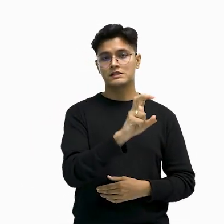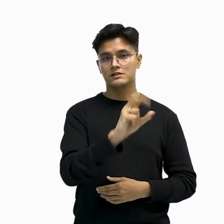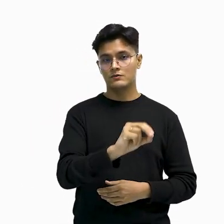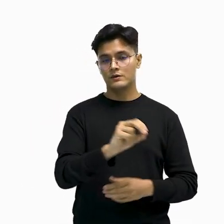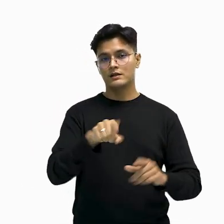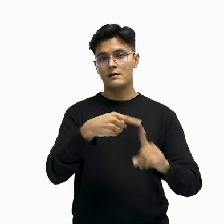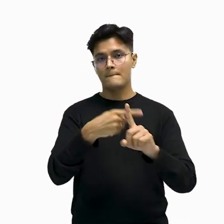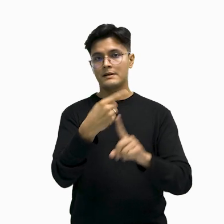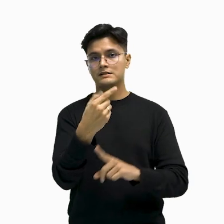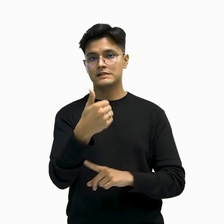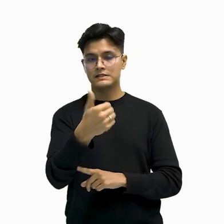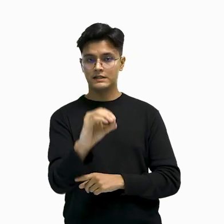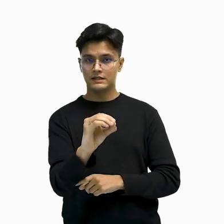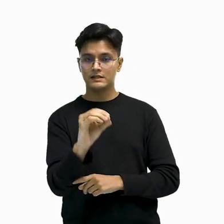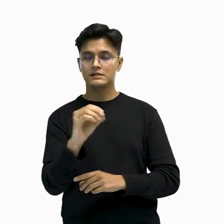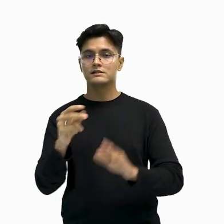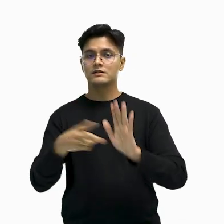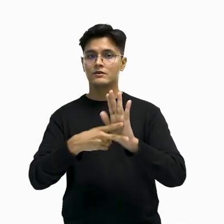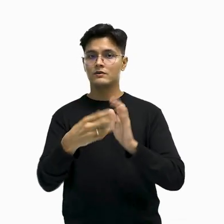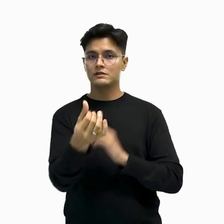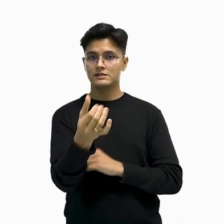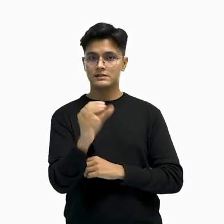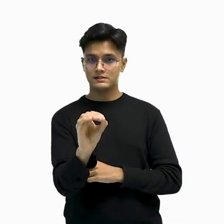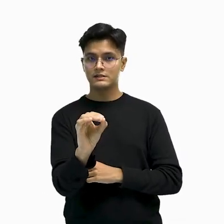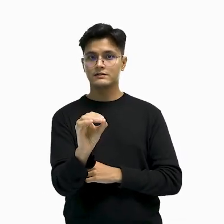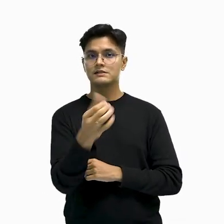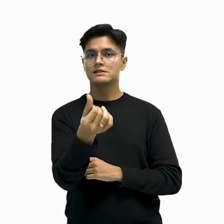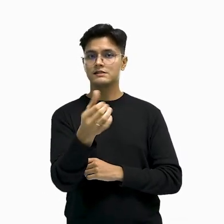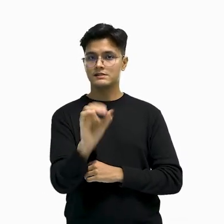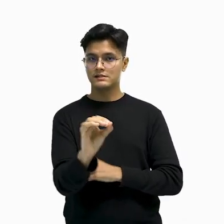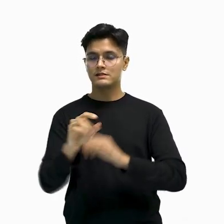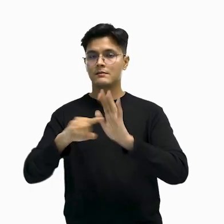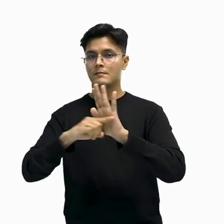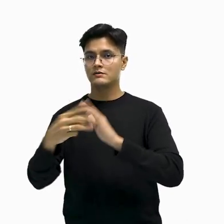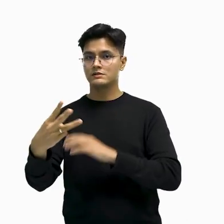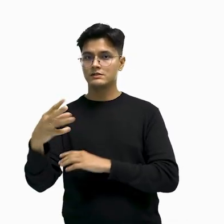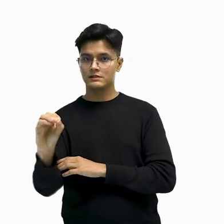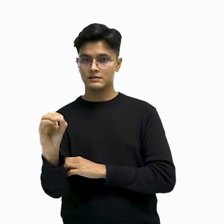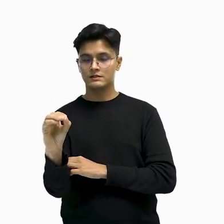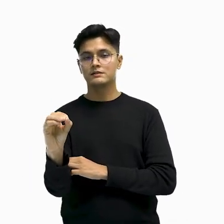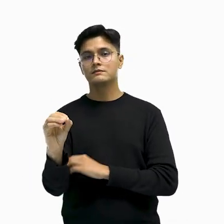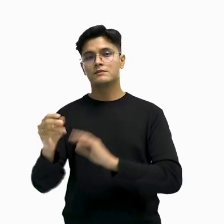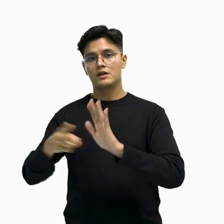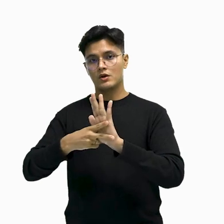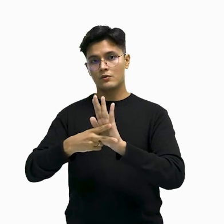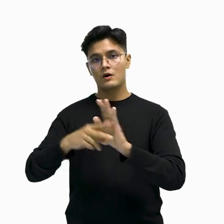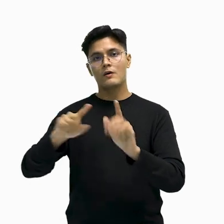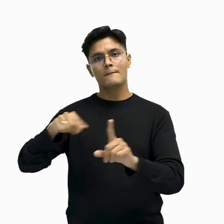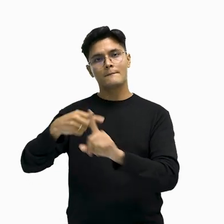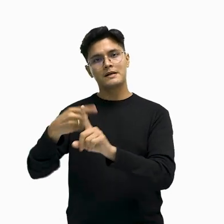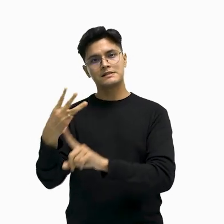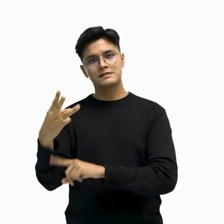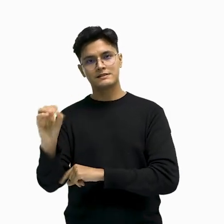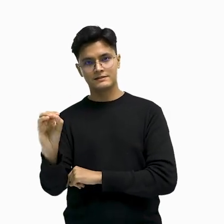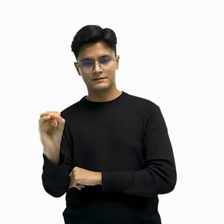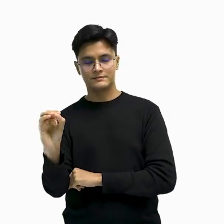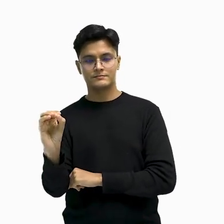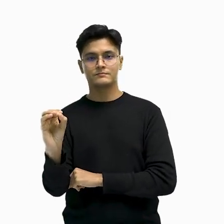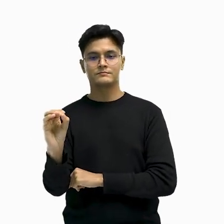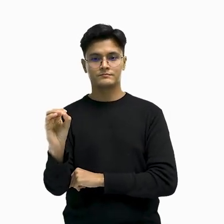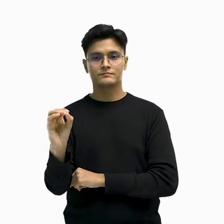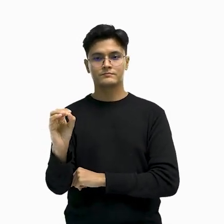igual a 60. 60 menos 30 é igual a mais 30. Tudo bem? Olha aqui,